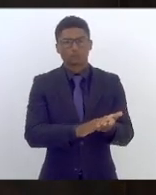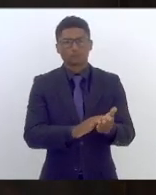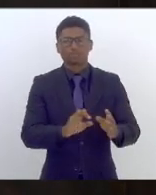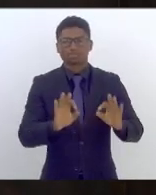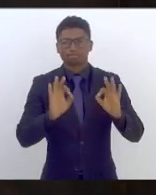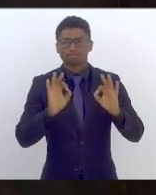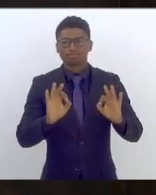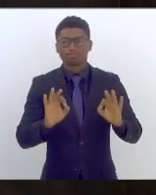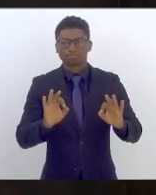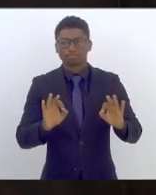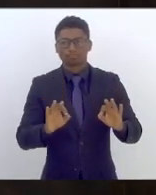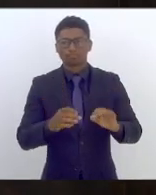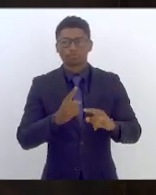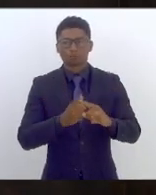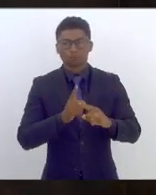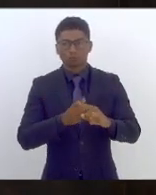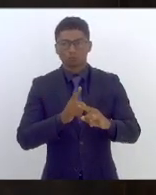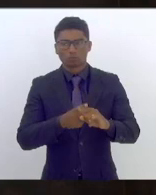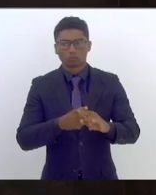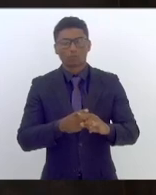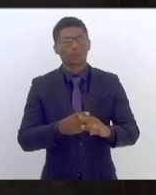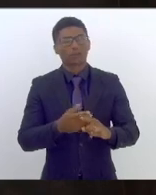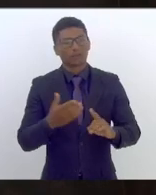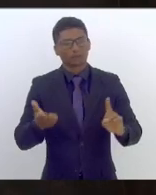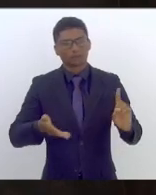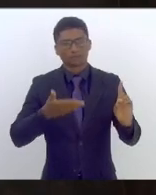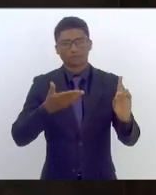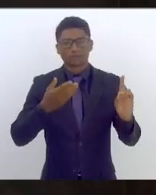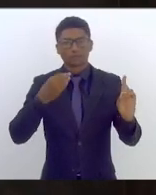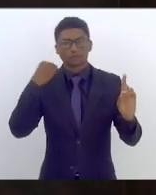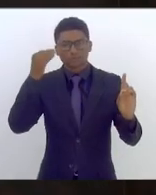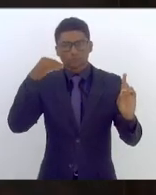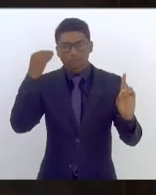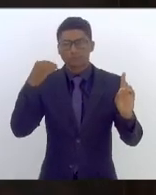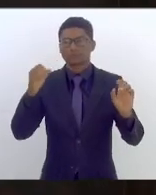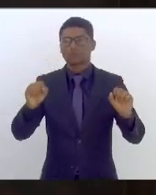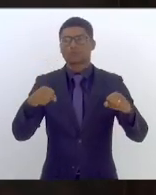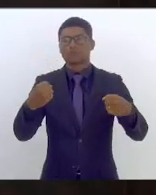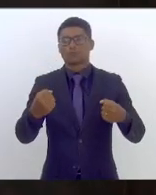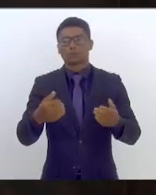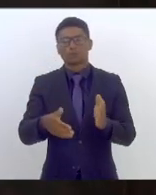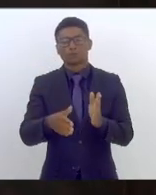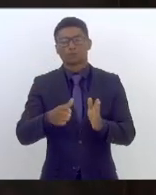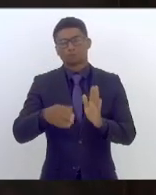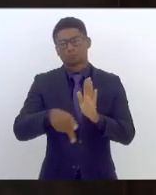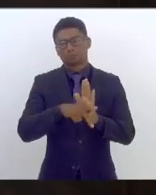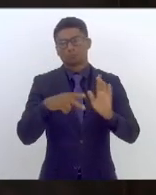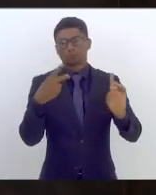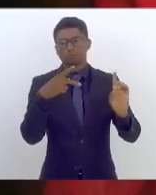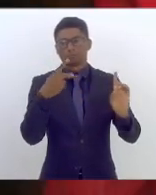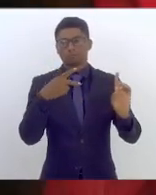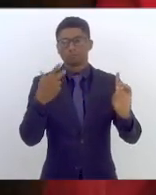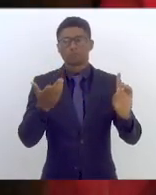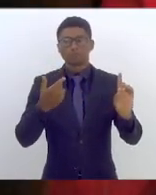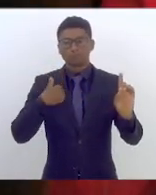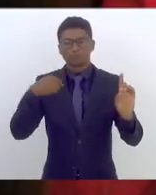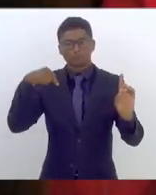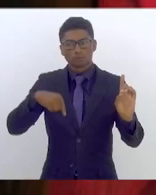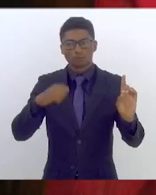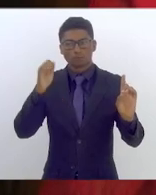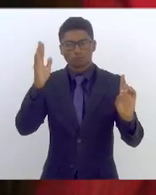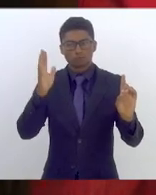de coração graças a participação ou empenho ou experiência do Senhor então eu queria fazer uso dessa palavra aqui para